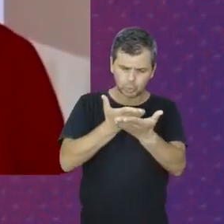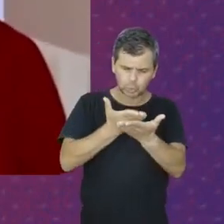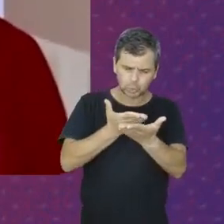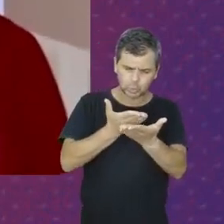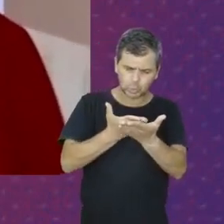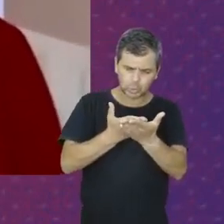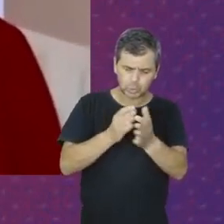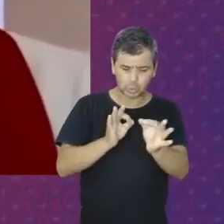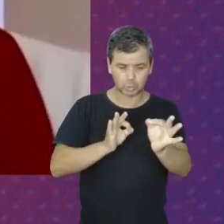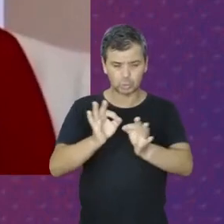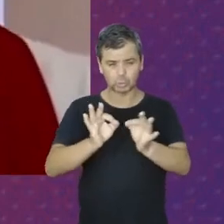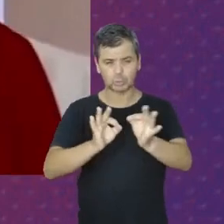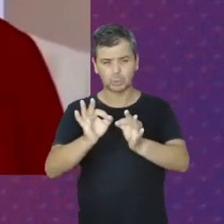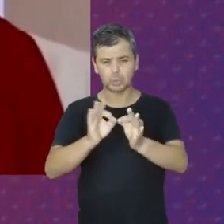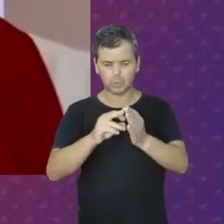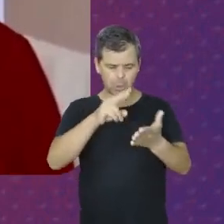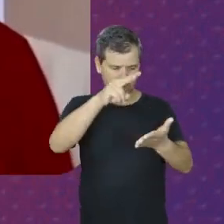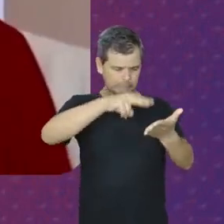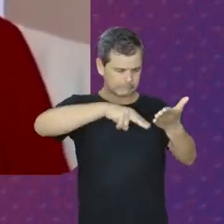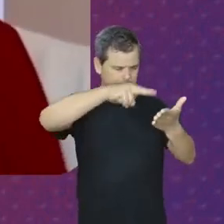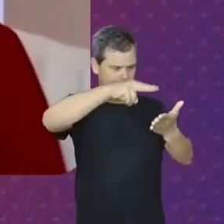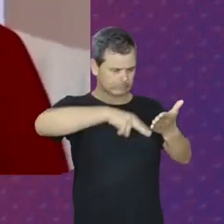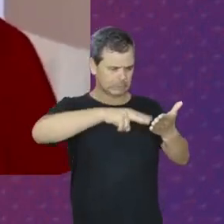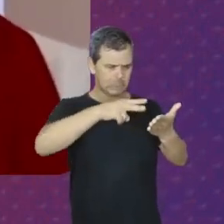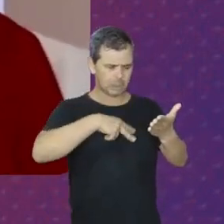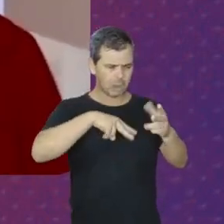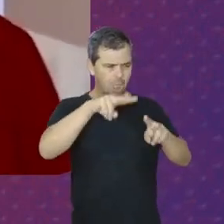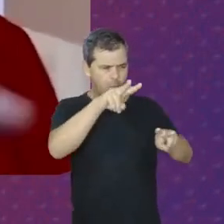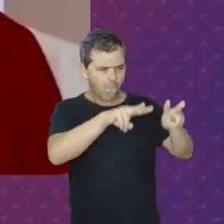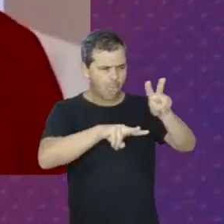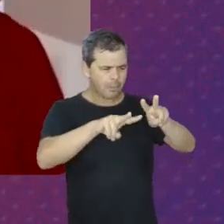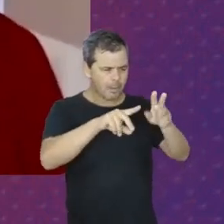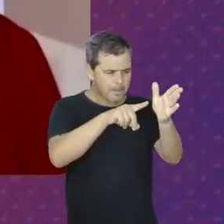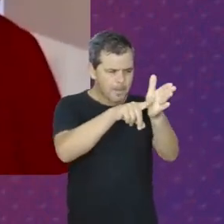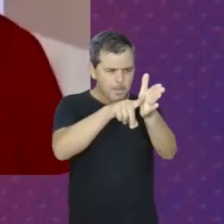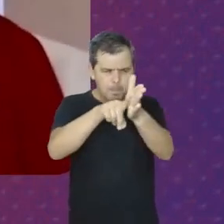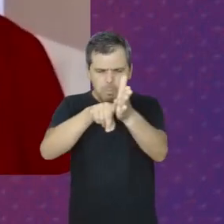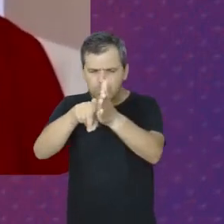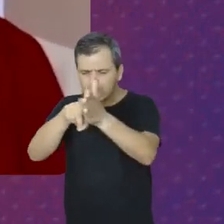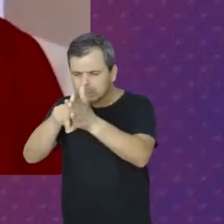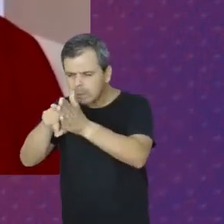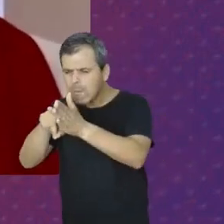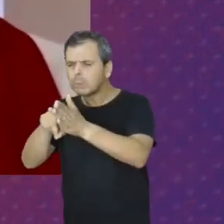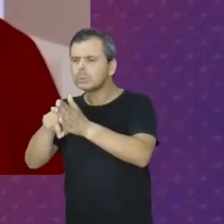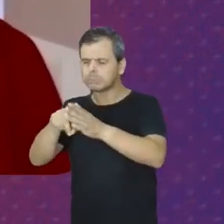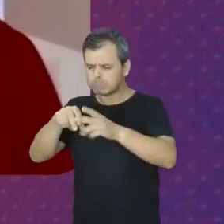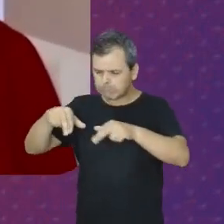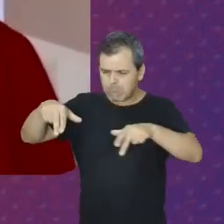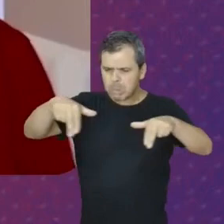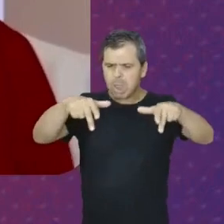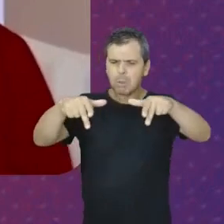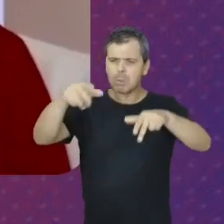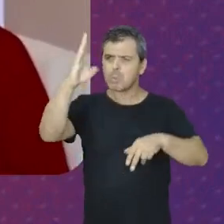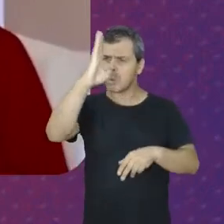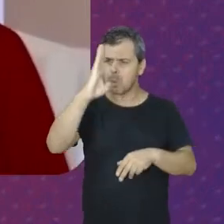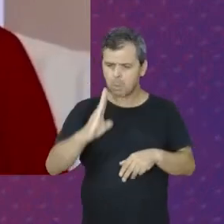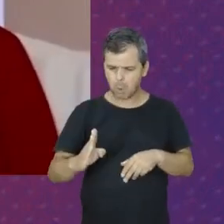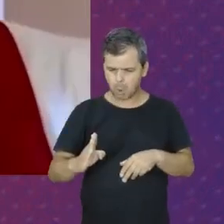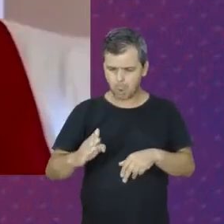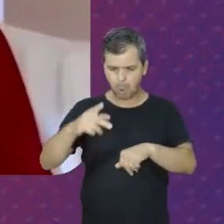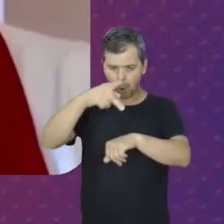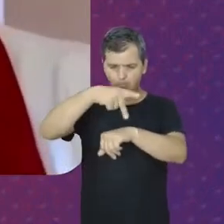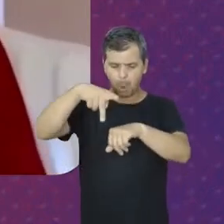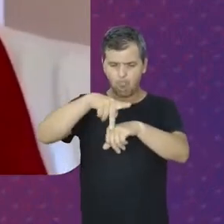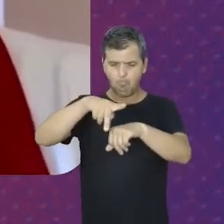de organização, de leitura, de vendo e conferindo e andando pelo Brasil, ele disse, um país que